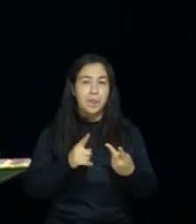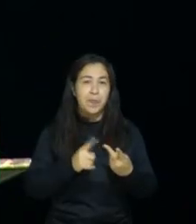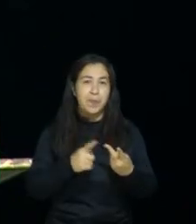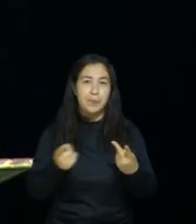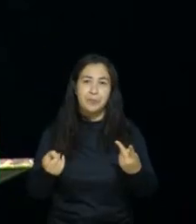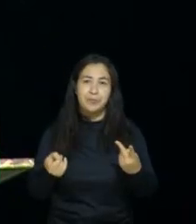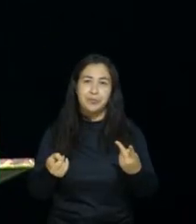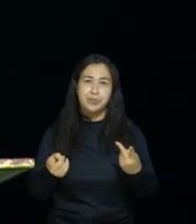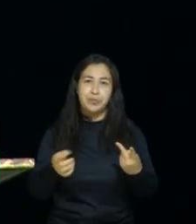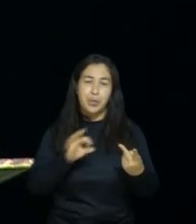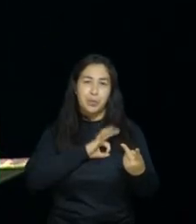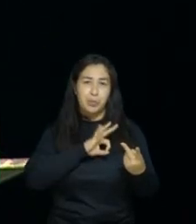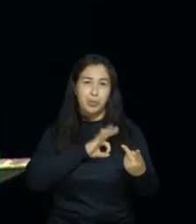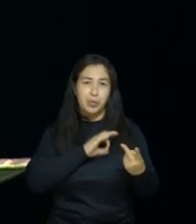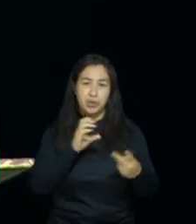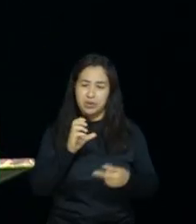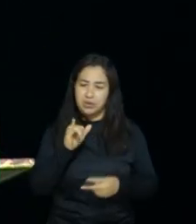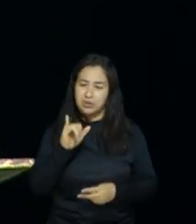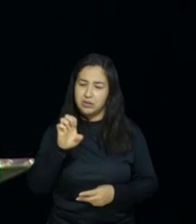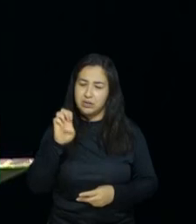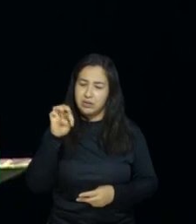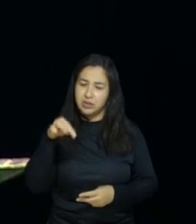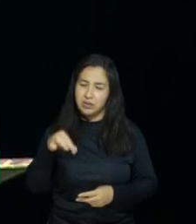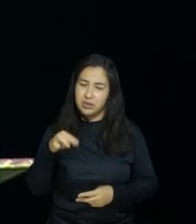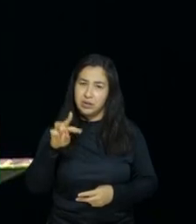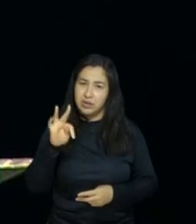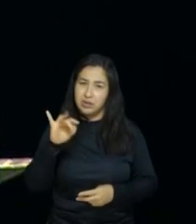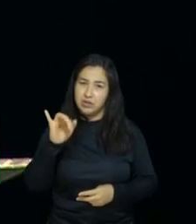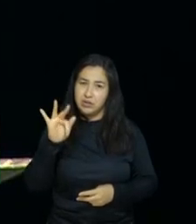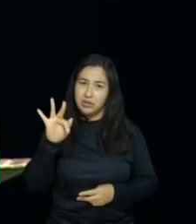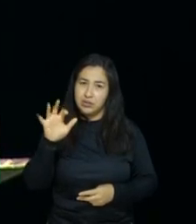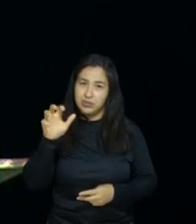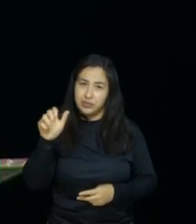Polícia Científica, que está lá também atuando e ajudando,